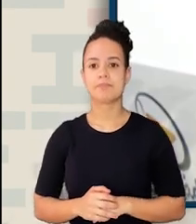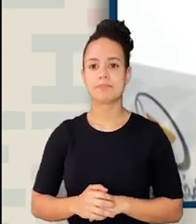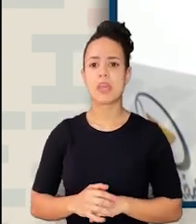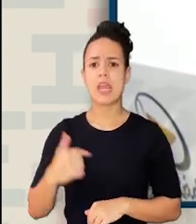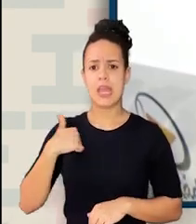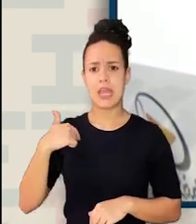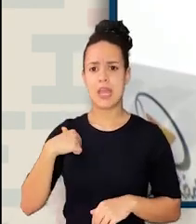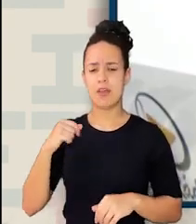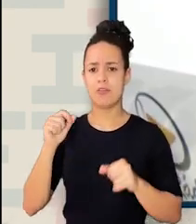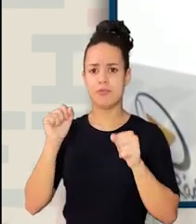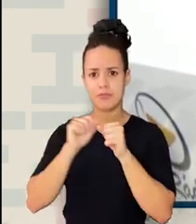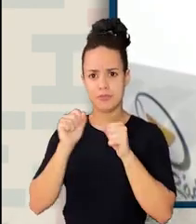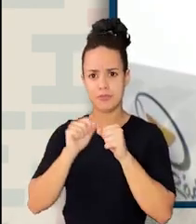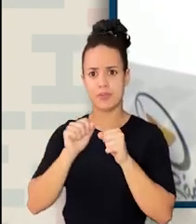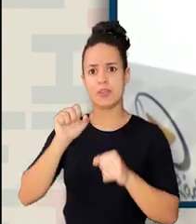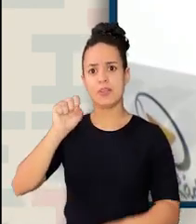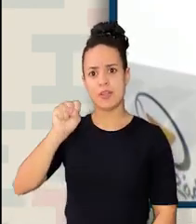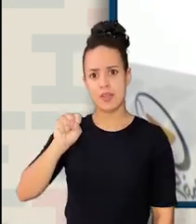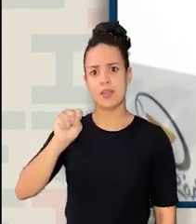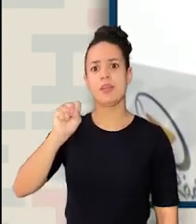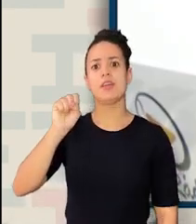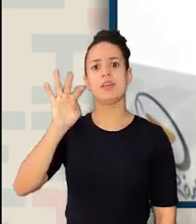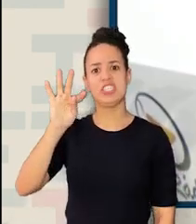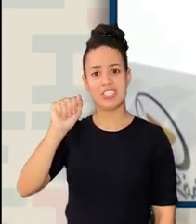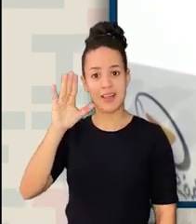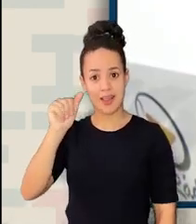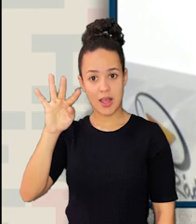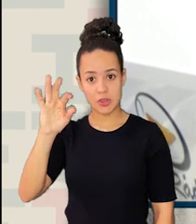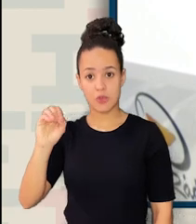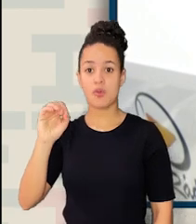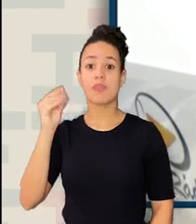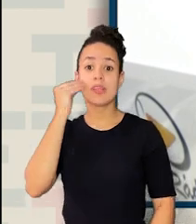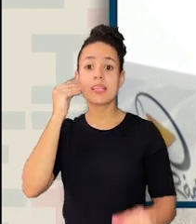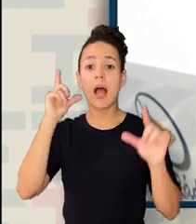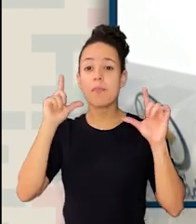Aqui eu fiz bem staccato, né? Eu vou tentar fazer menos staccato.